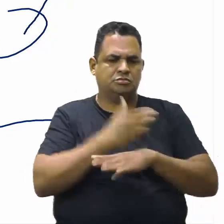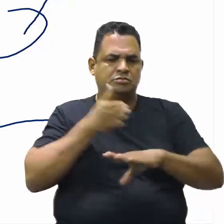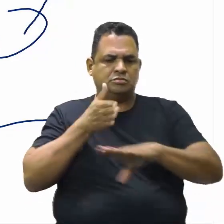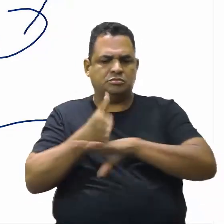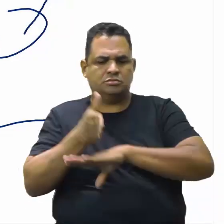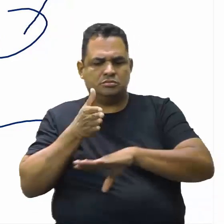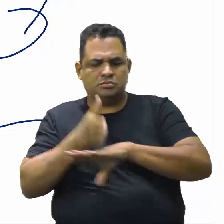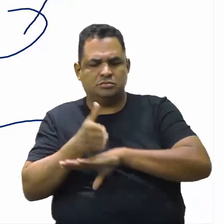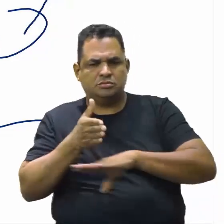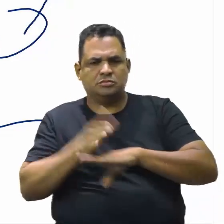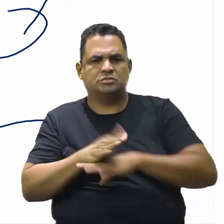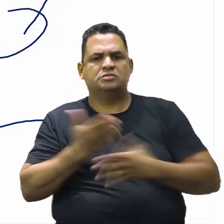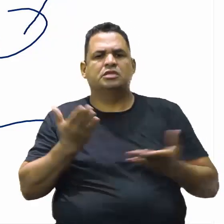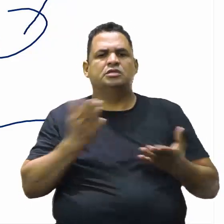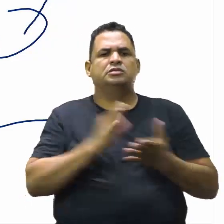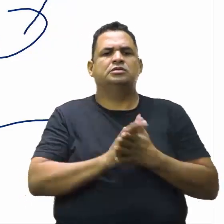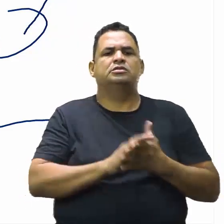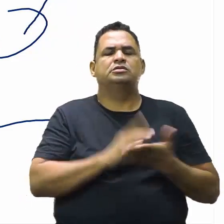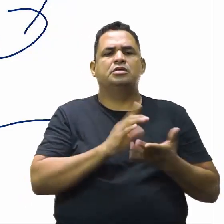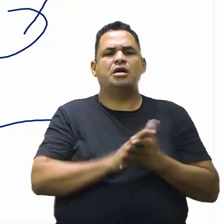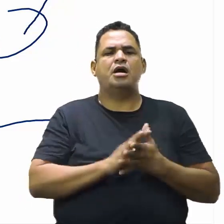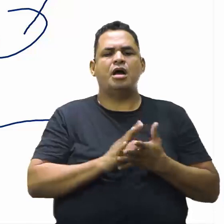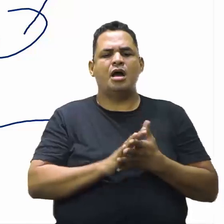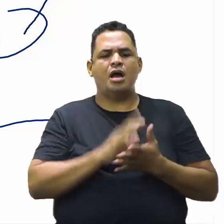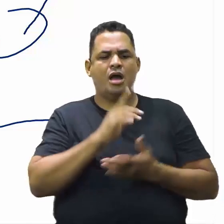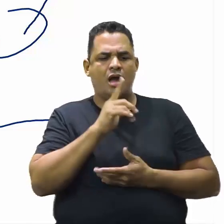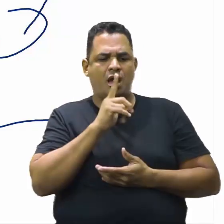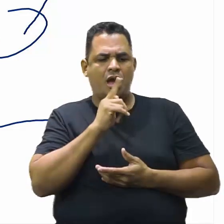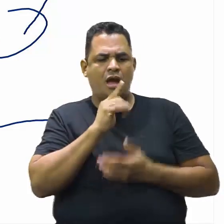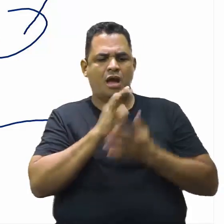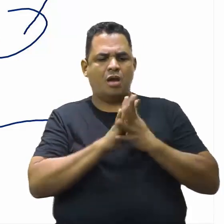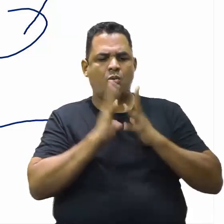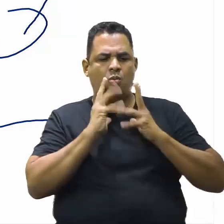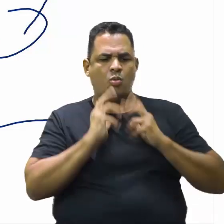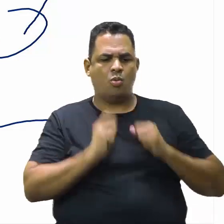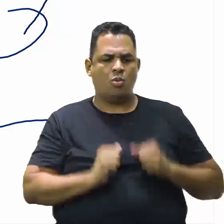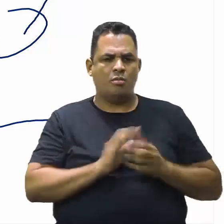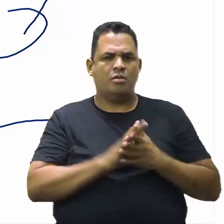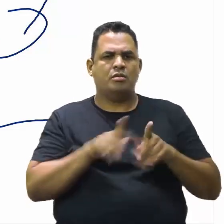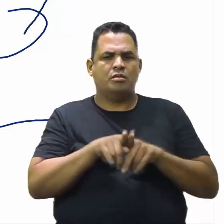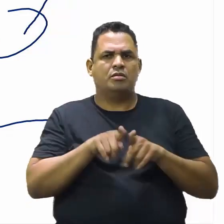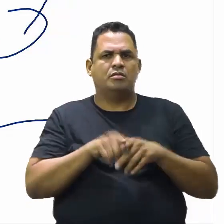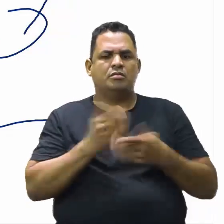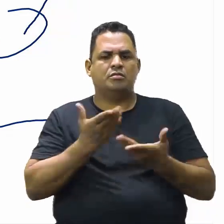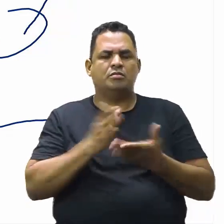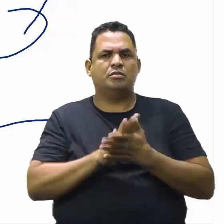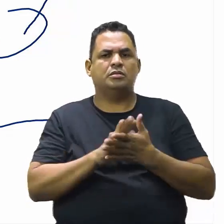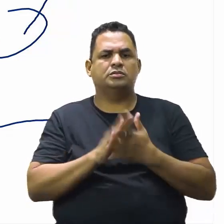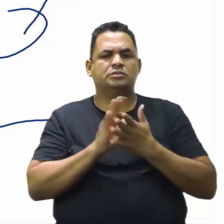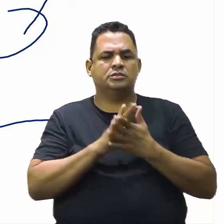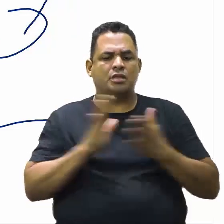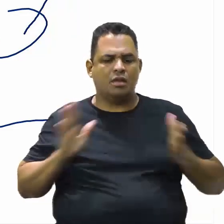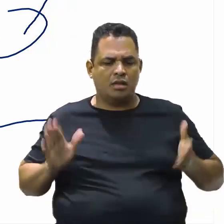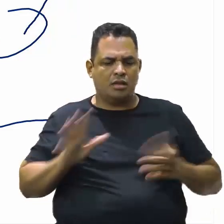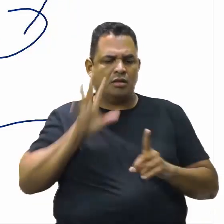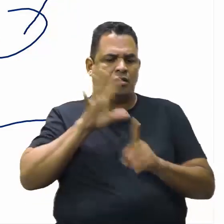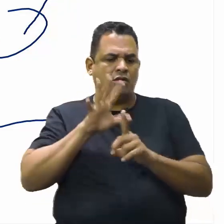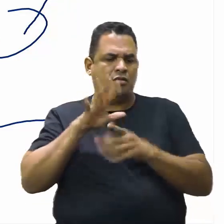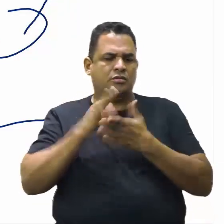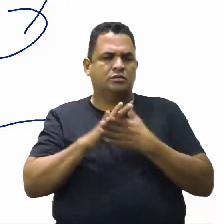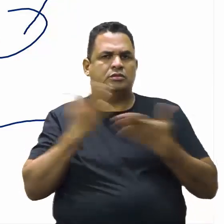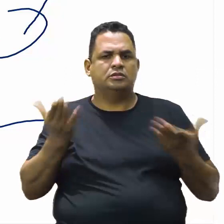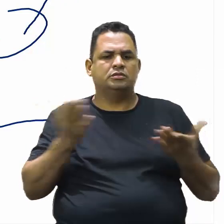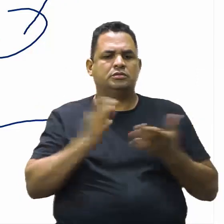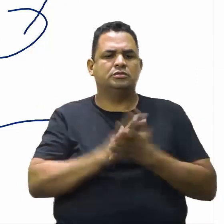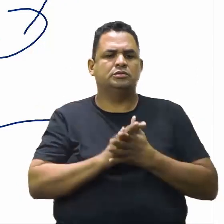da água tratada, o avanço também da saúde no estado, que reflete, consequentemente, no aumento